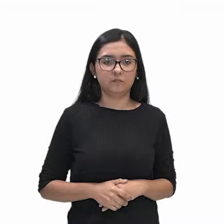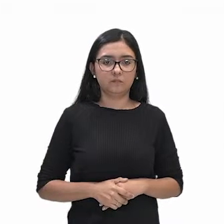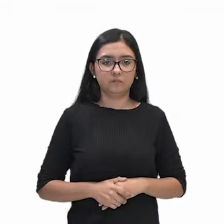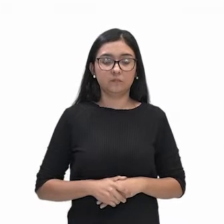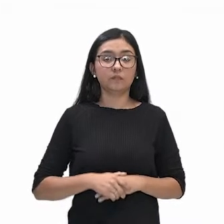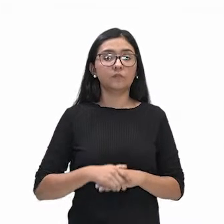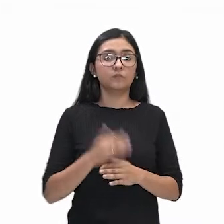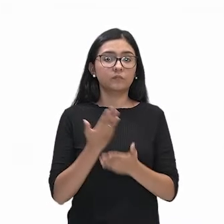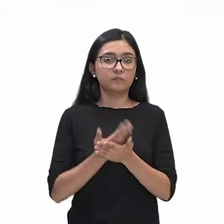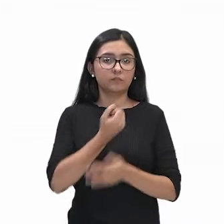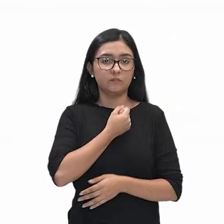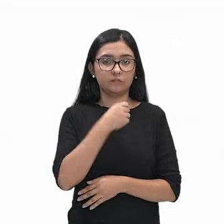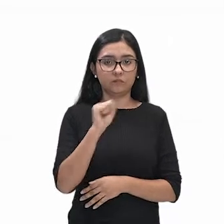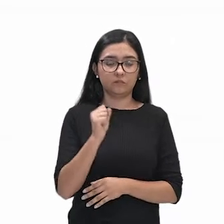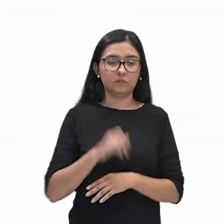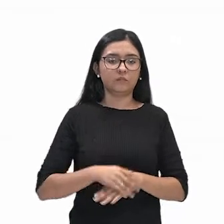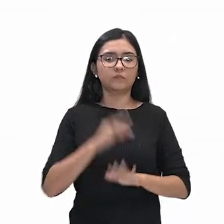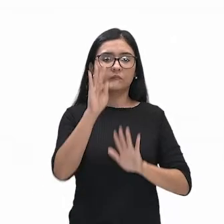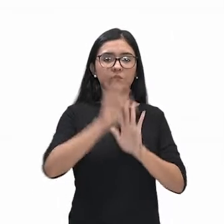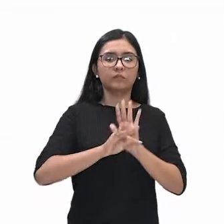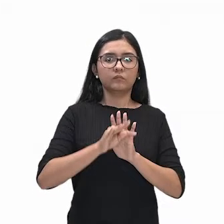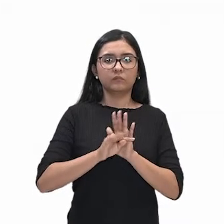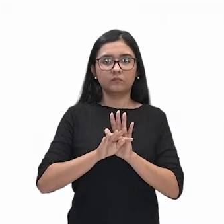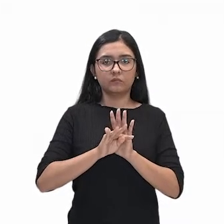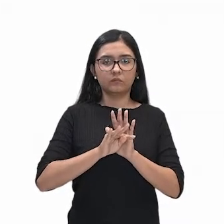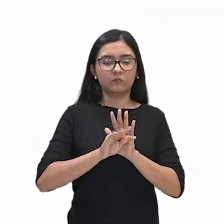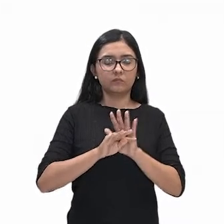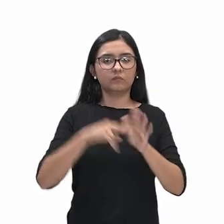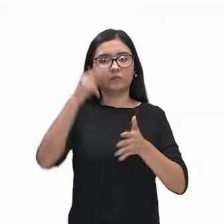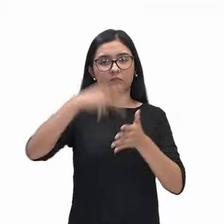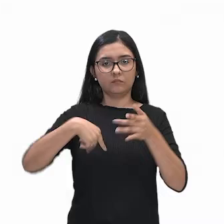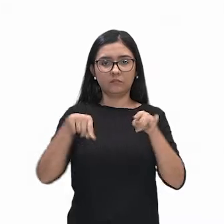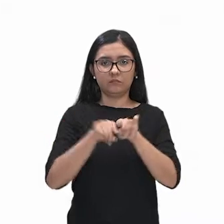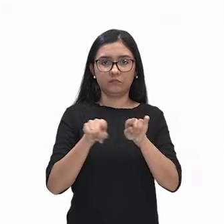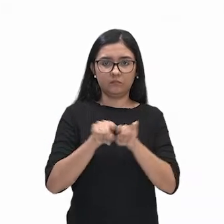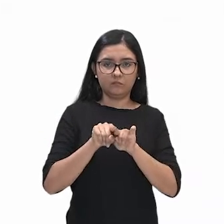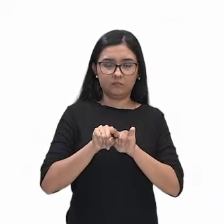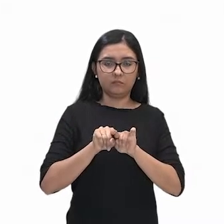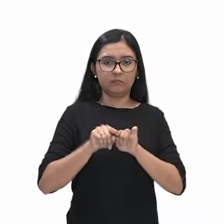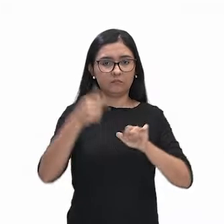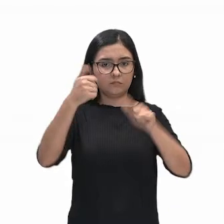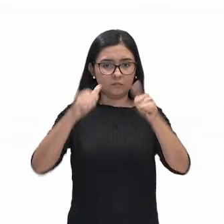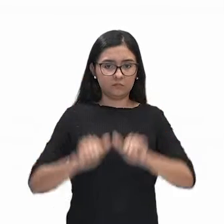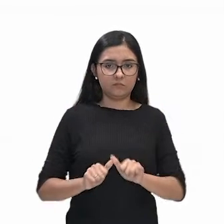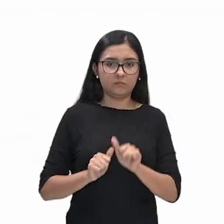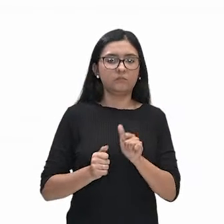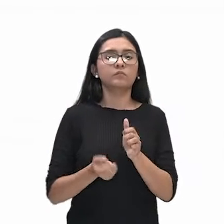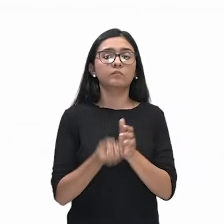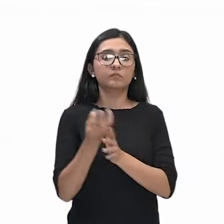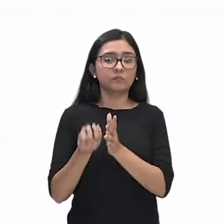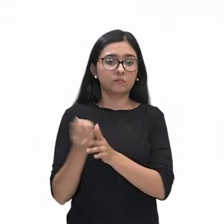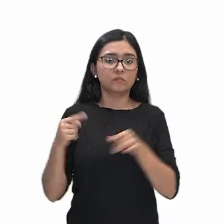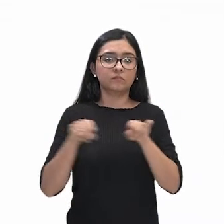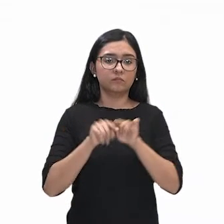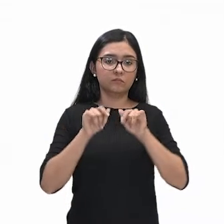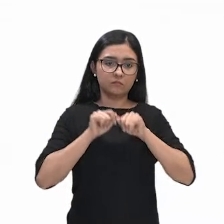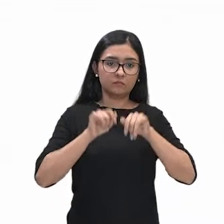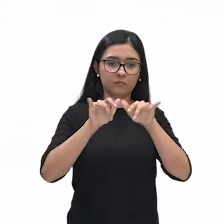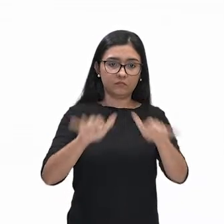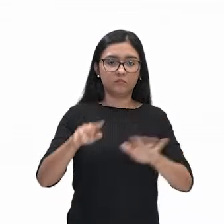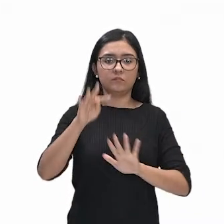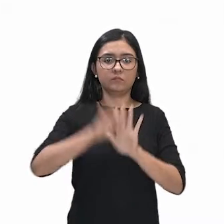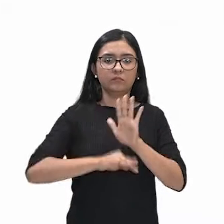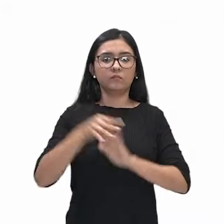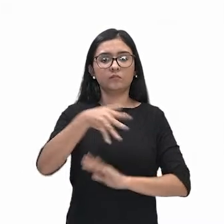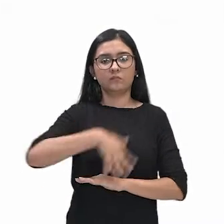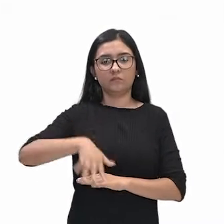aula 8, leitura e análise dos meios de produção e circulação de textos do